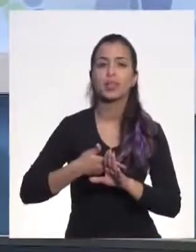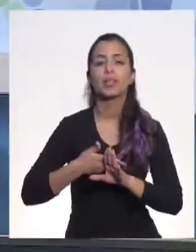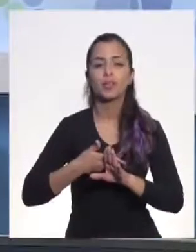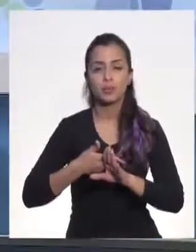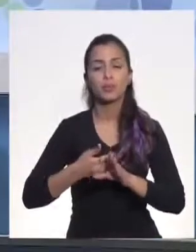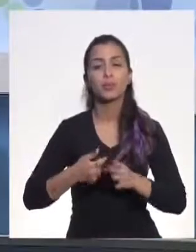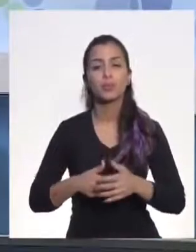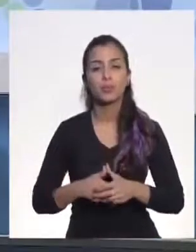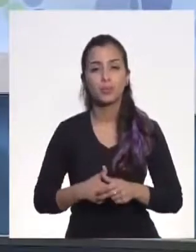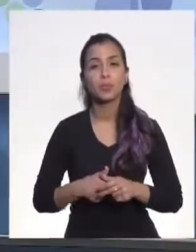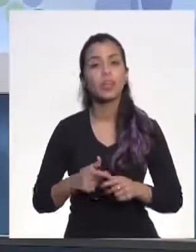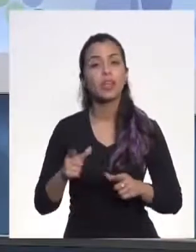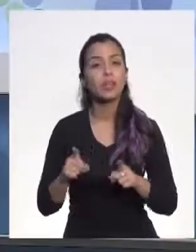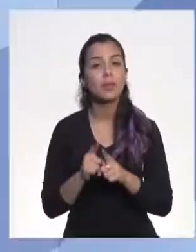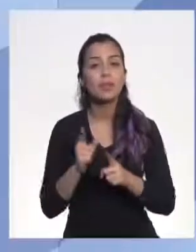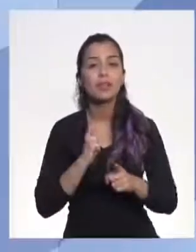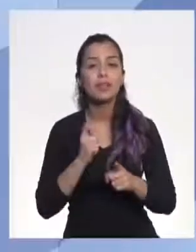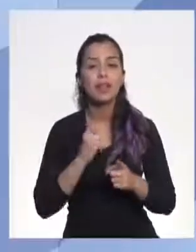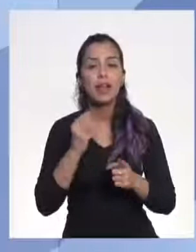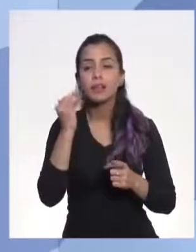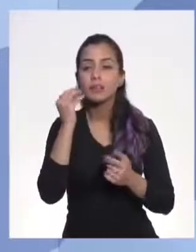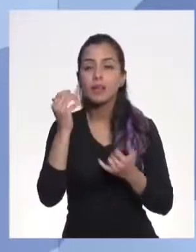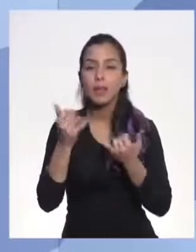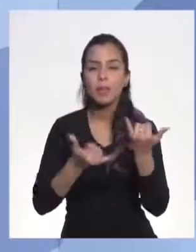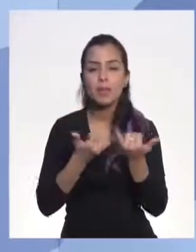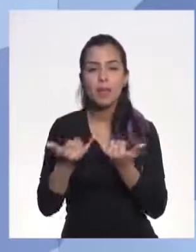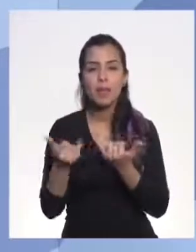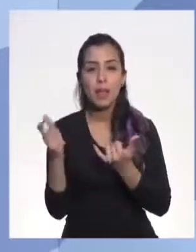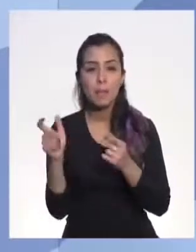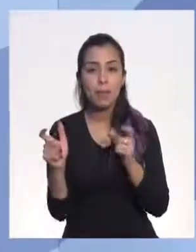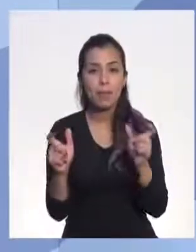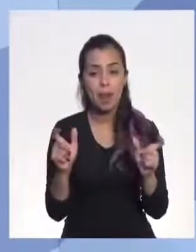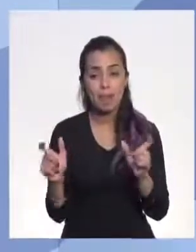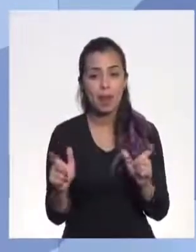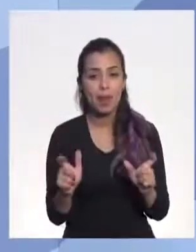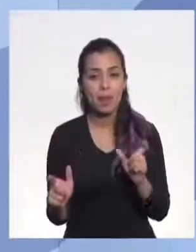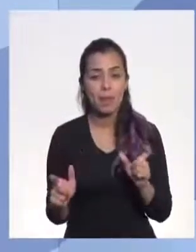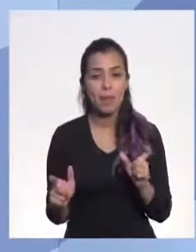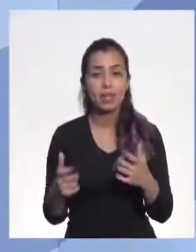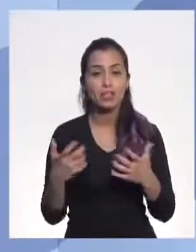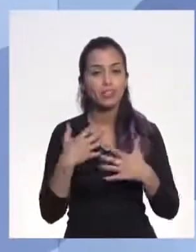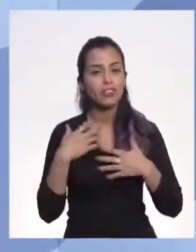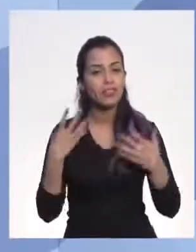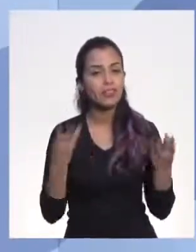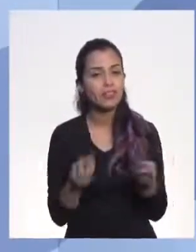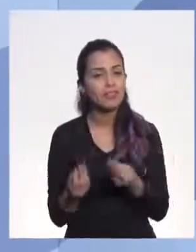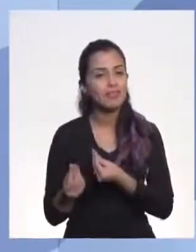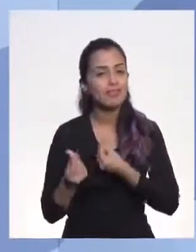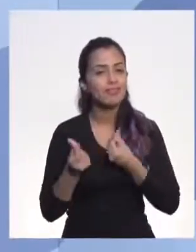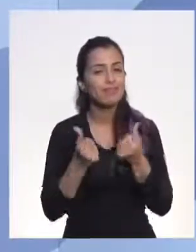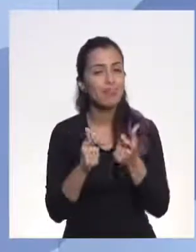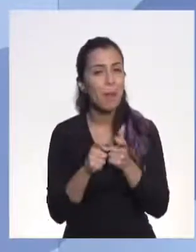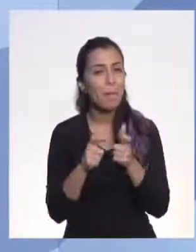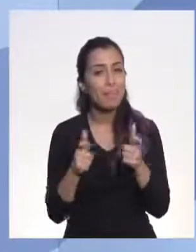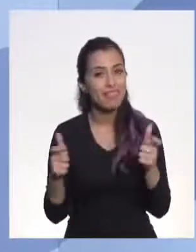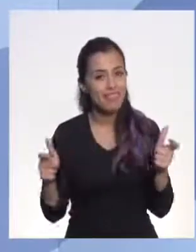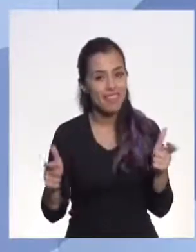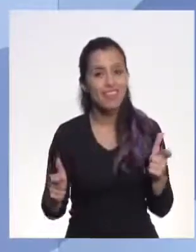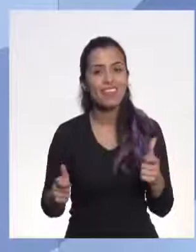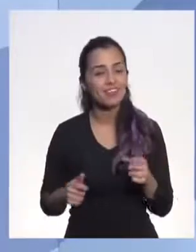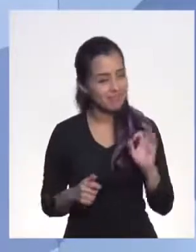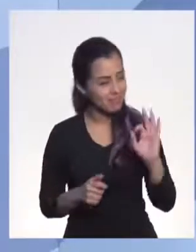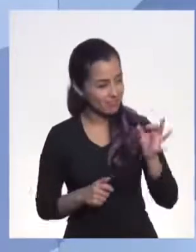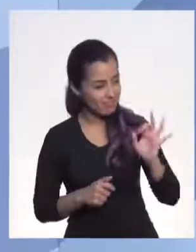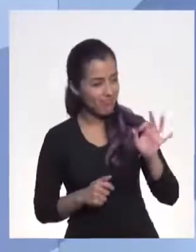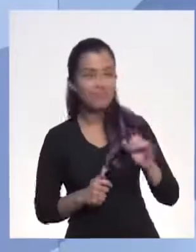conotação e ele tem que a brincar justamente com essas palavras de uma forma muito rica vai ampliando é neto